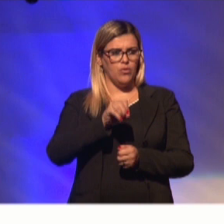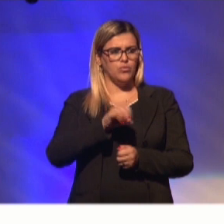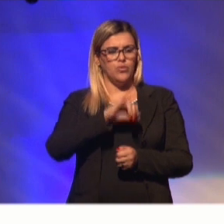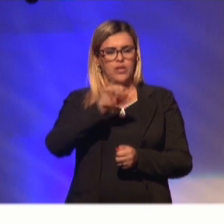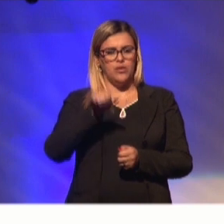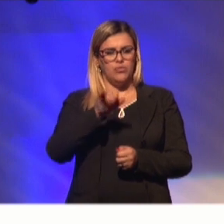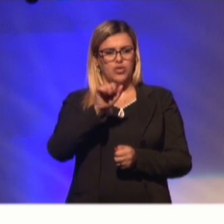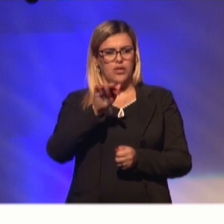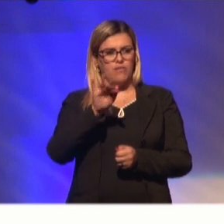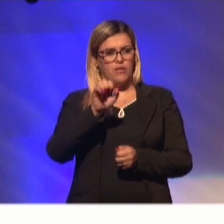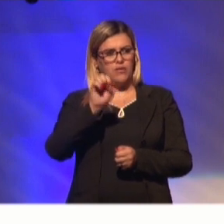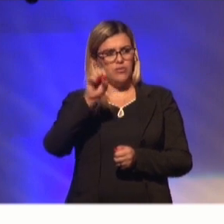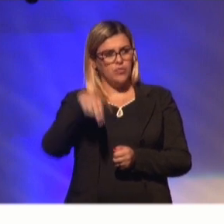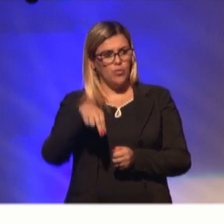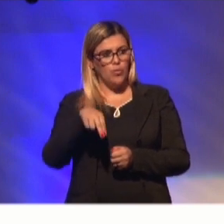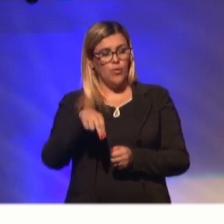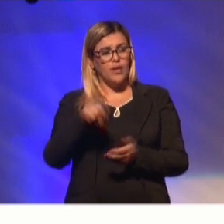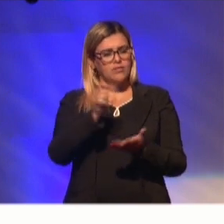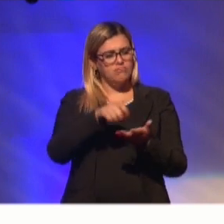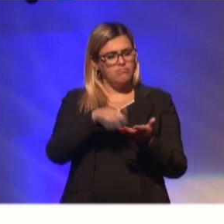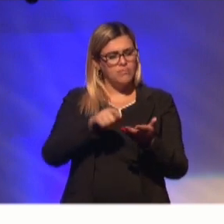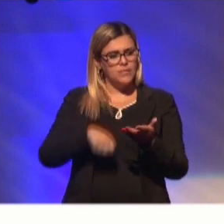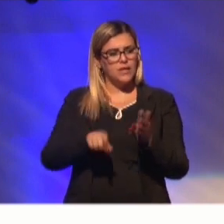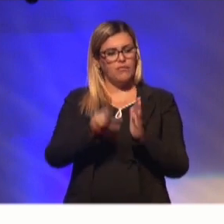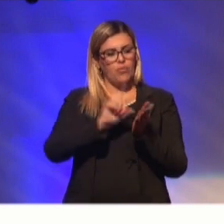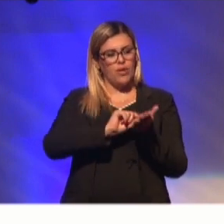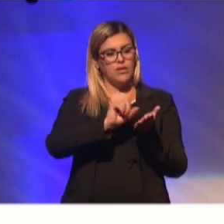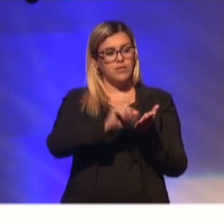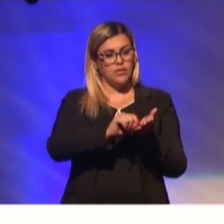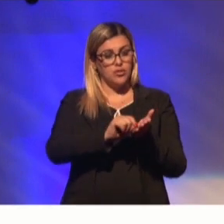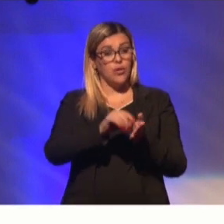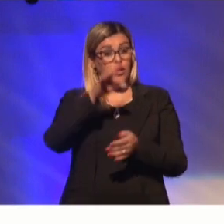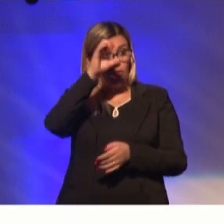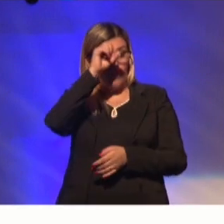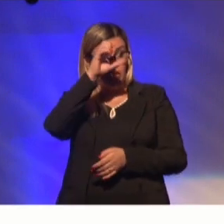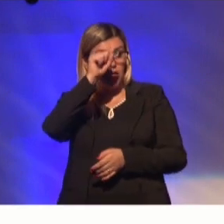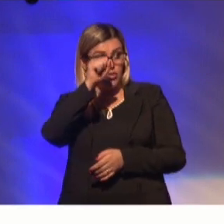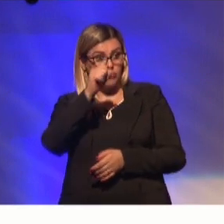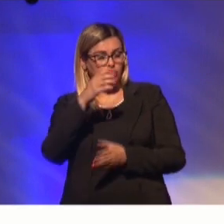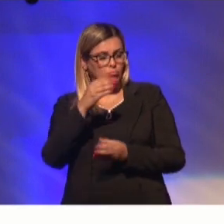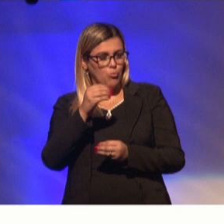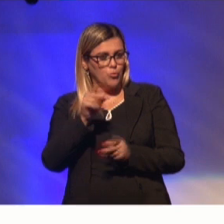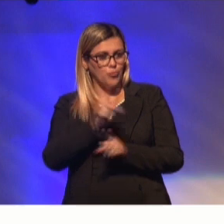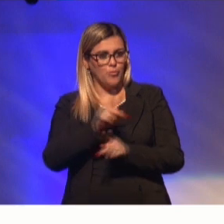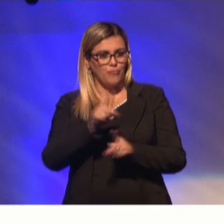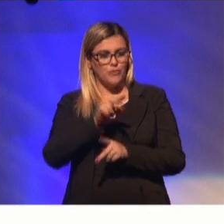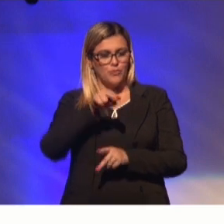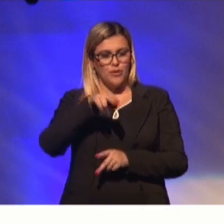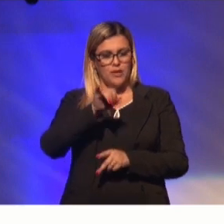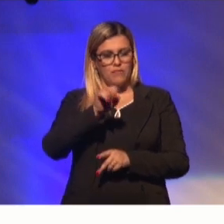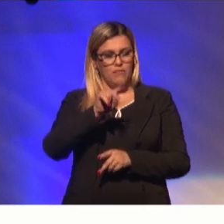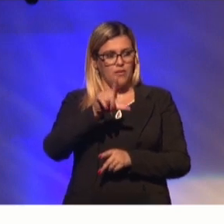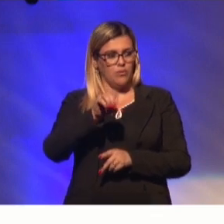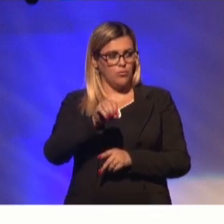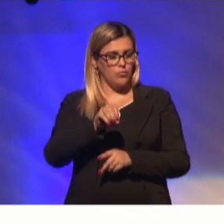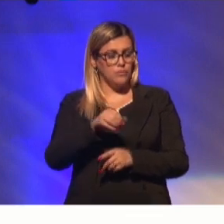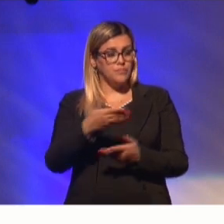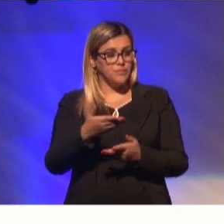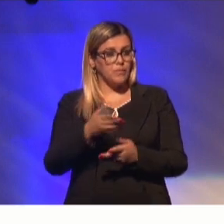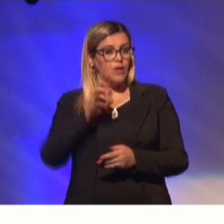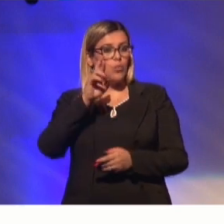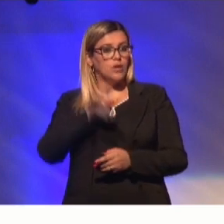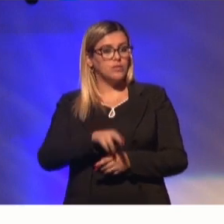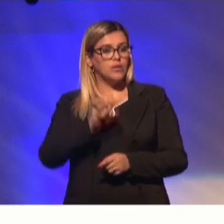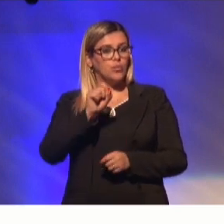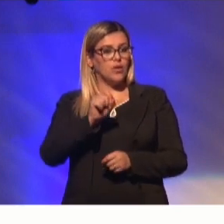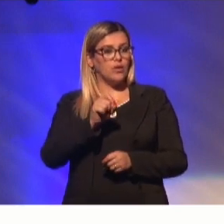de Paula, de escrever esse parecer técnico. Tive a oportunidade de aprender bastante com o professor Nivaldo, e aí, com isso resultou